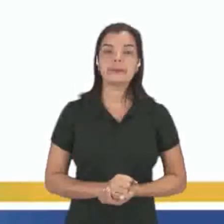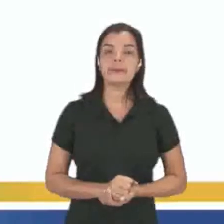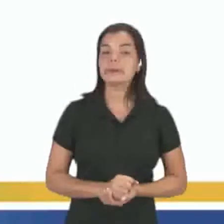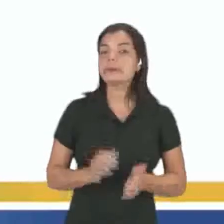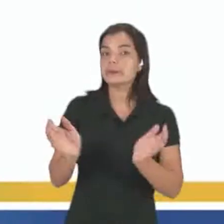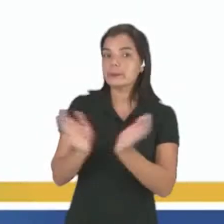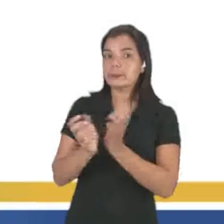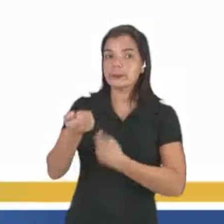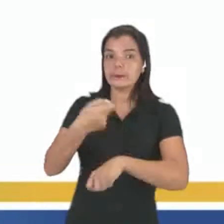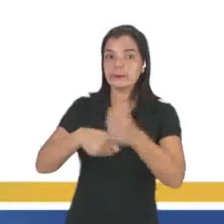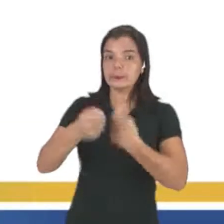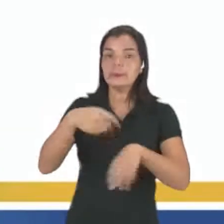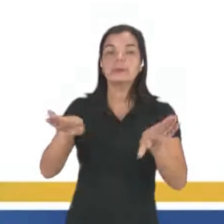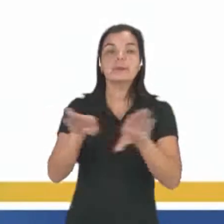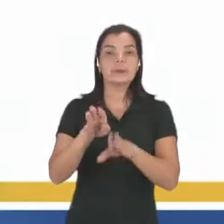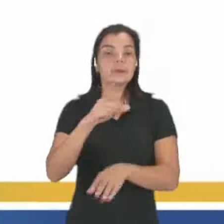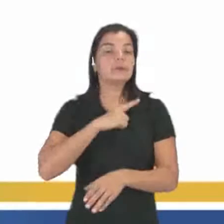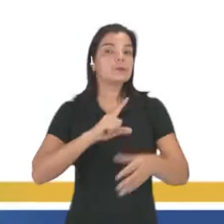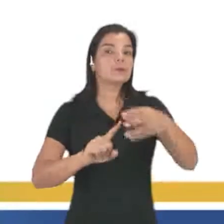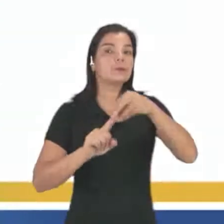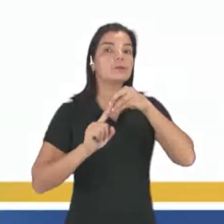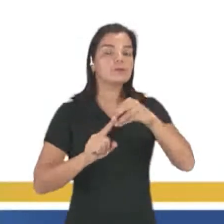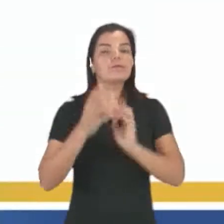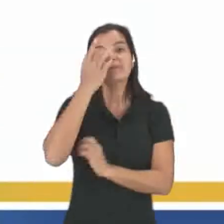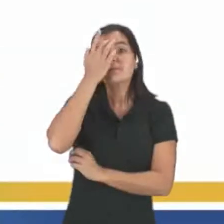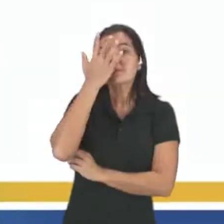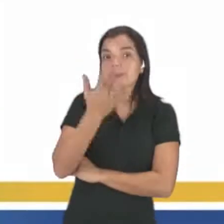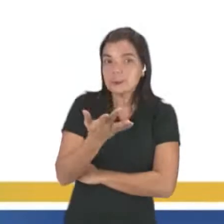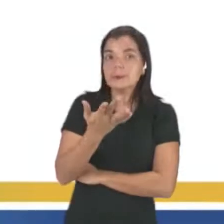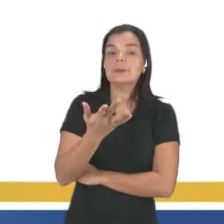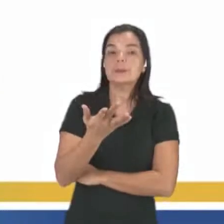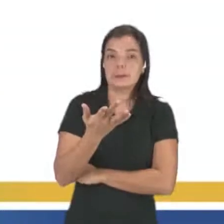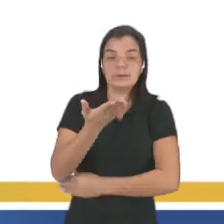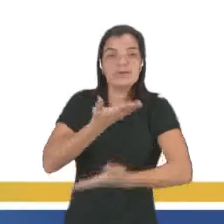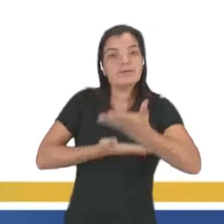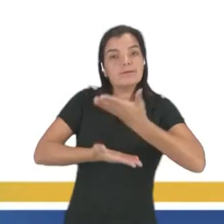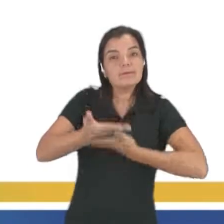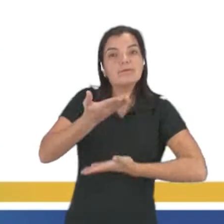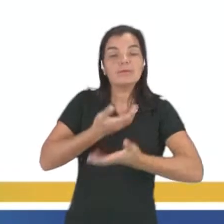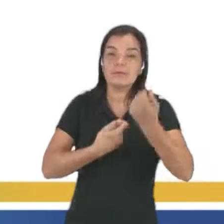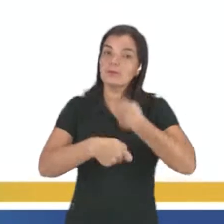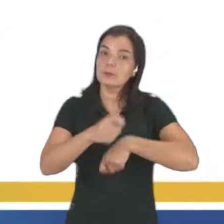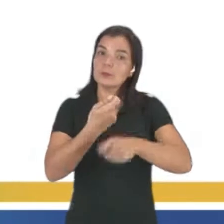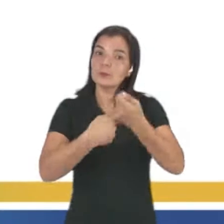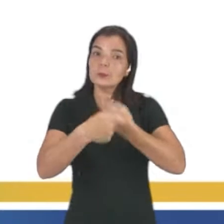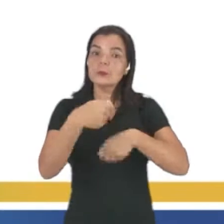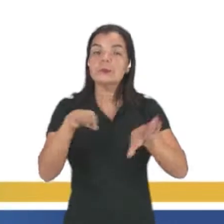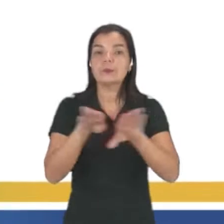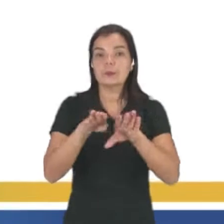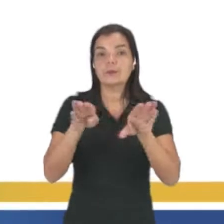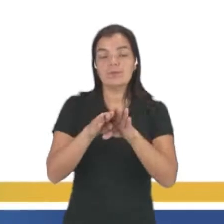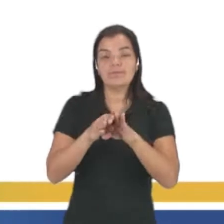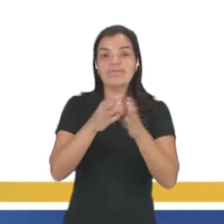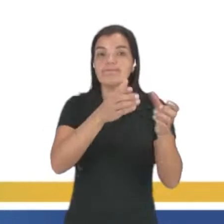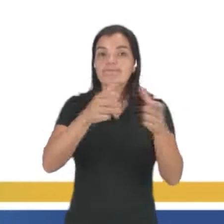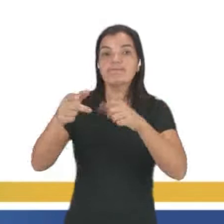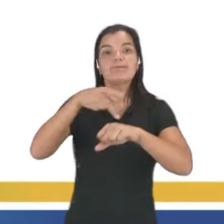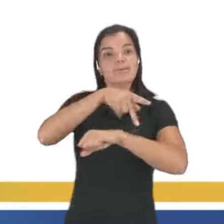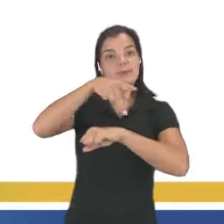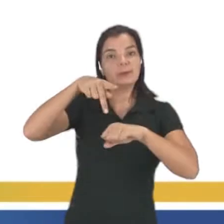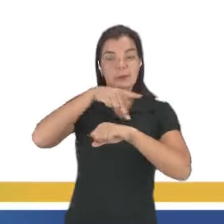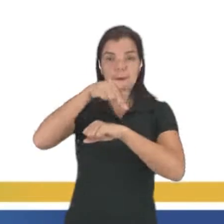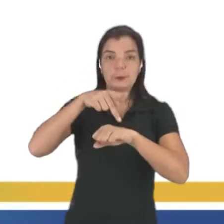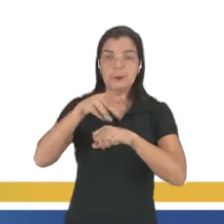Os blocos econômicos têm por objetivo de facilitar as relações econômicas entre determinados